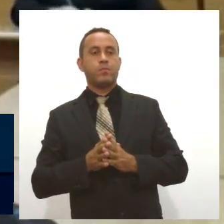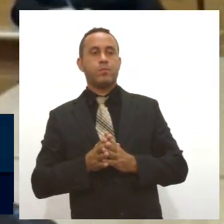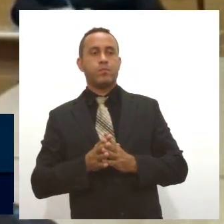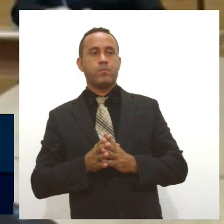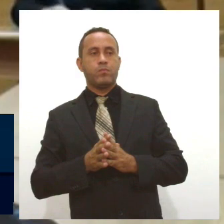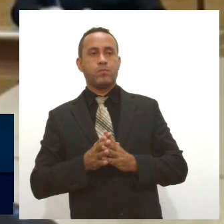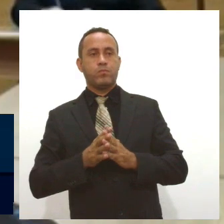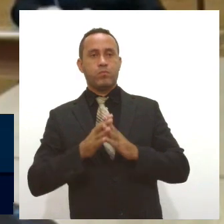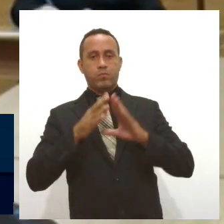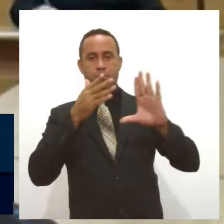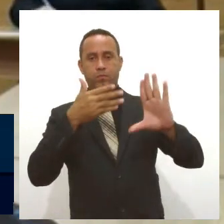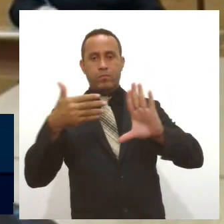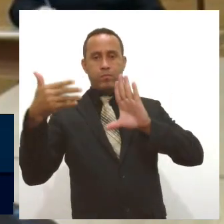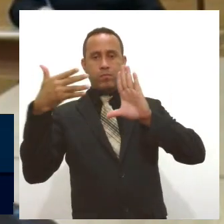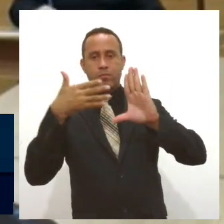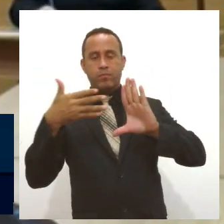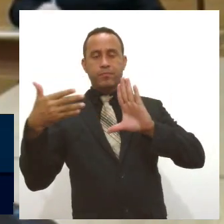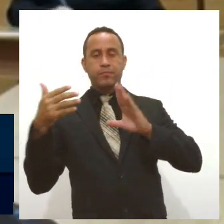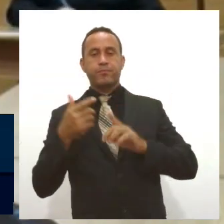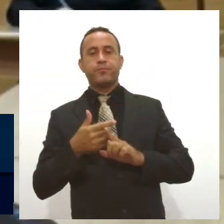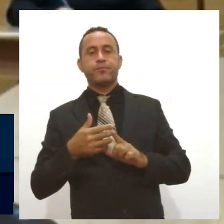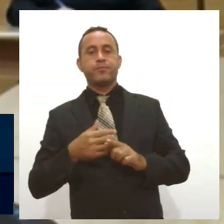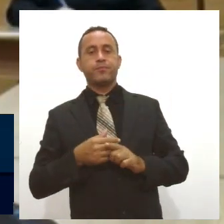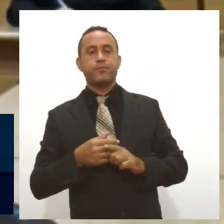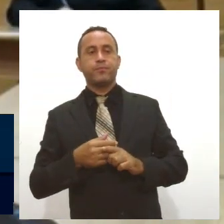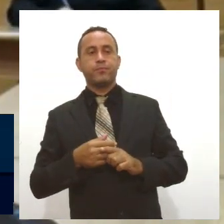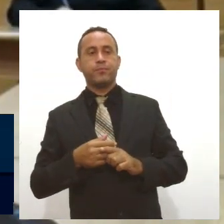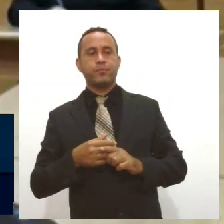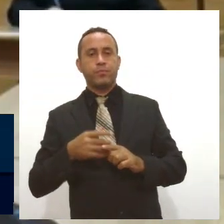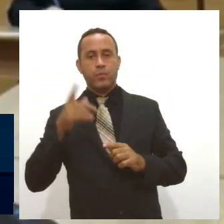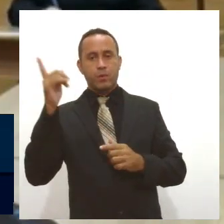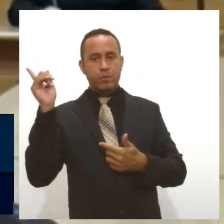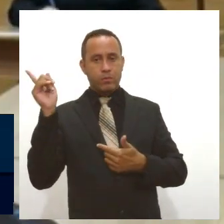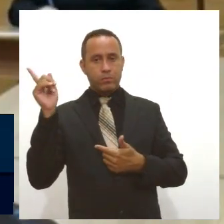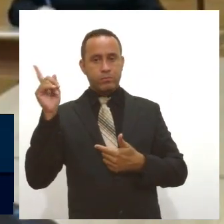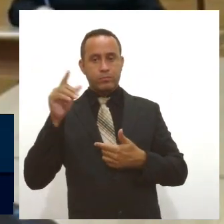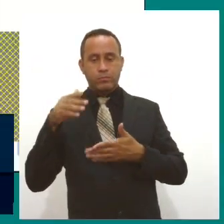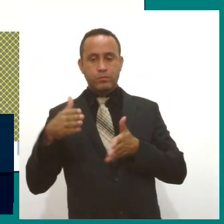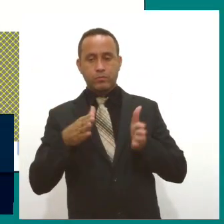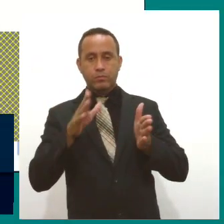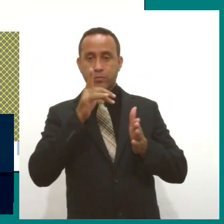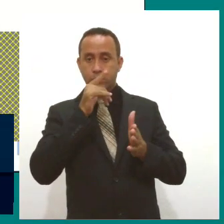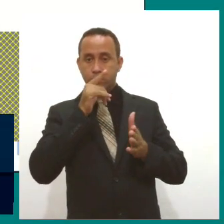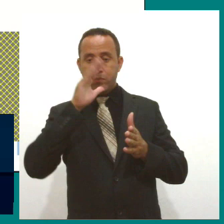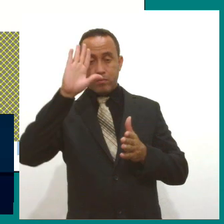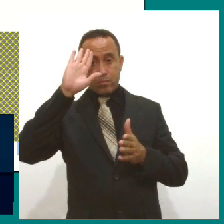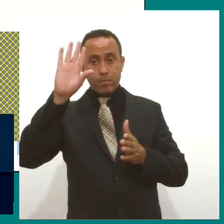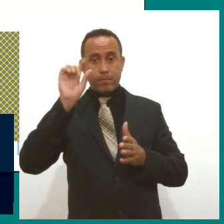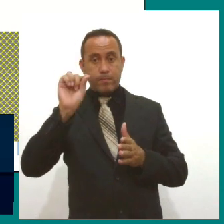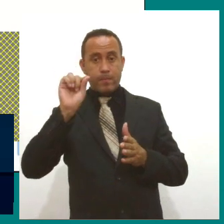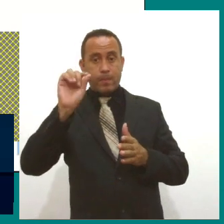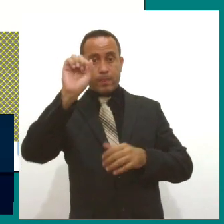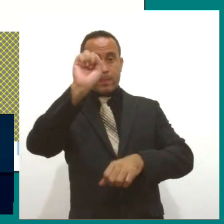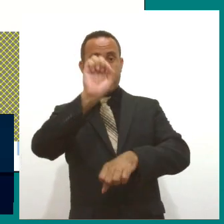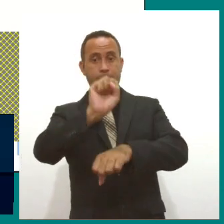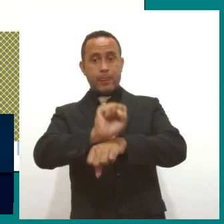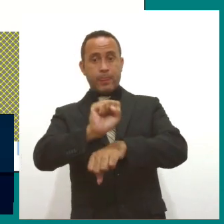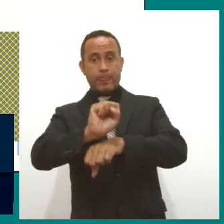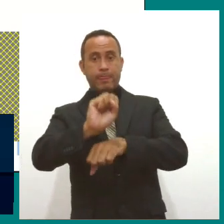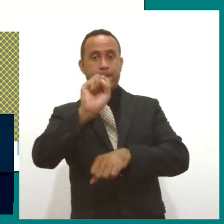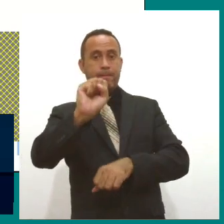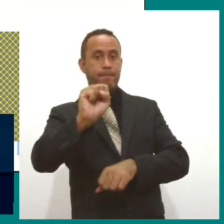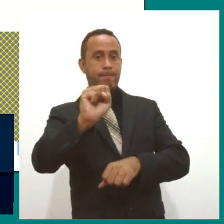sucinta os slides. Pode passar? Fazendo a caracterização dos recursos hídricos, eu destaco que o Estado de Sergipe é formado